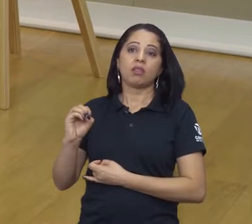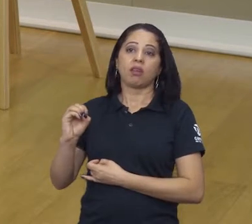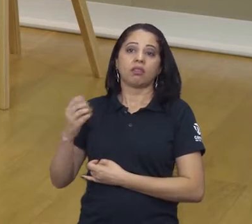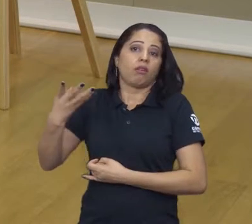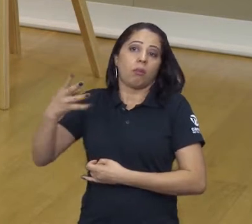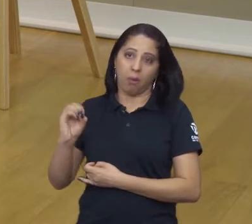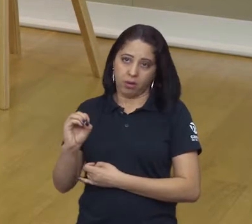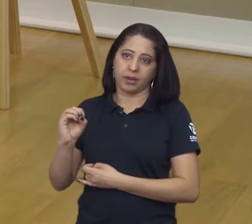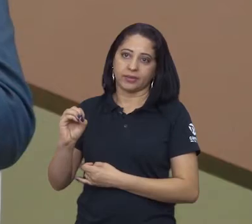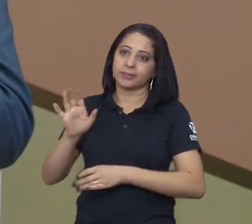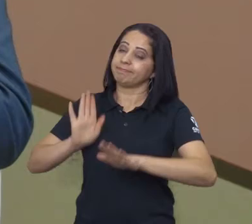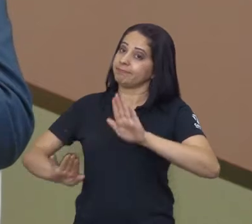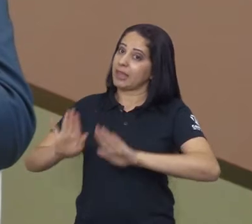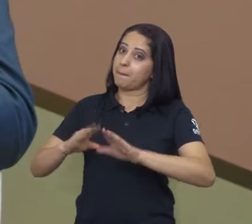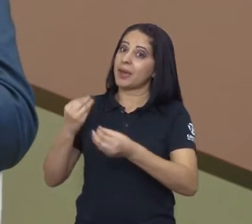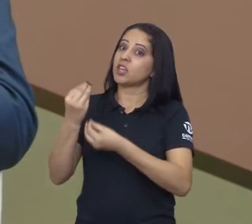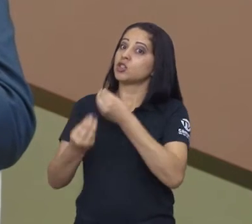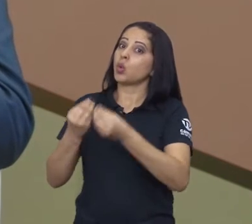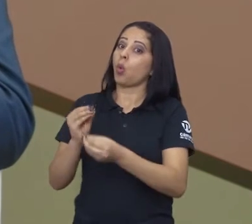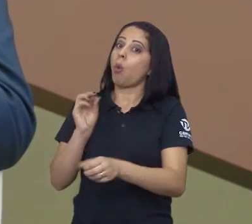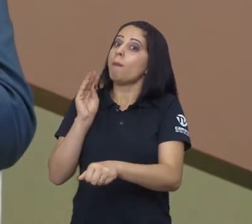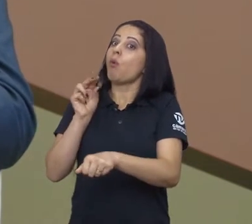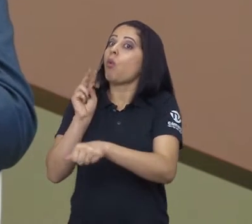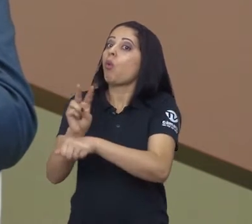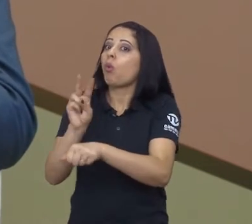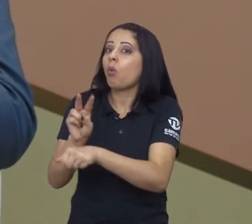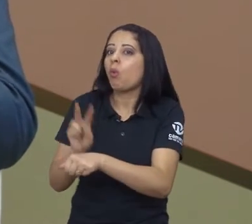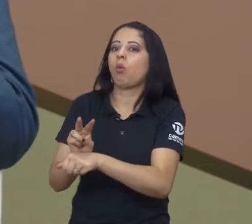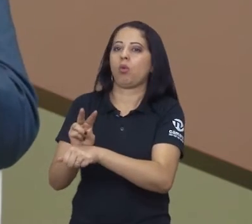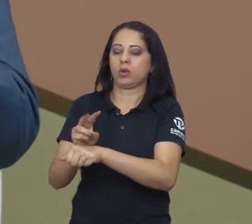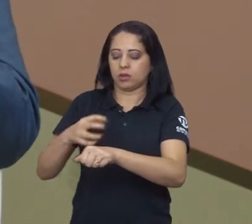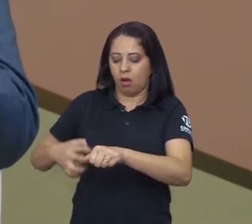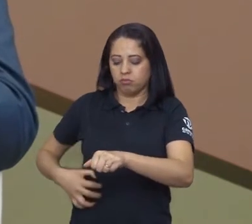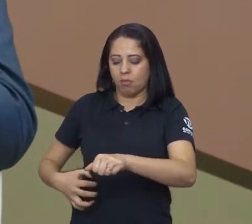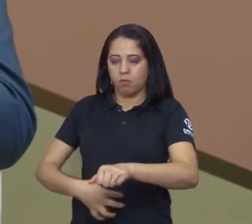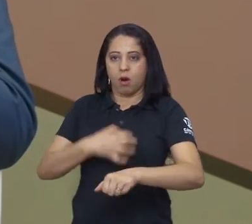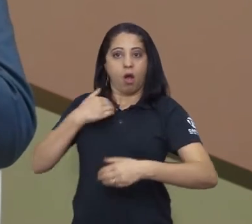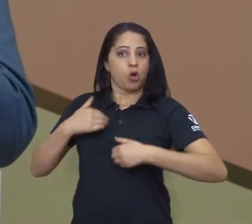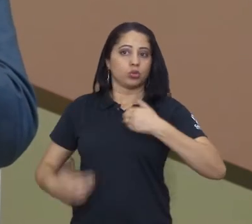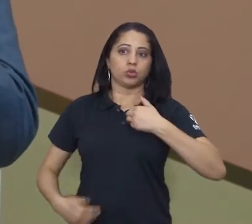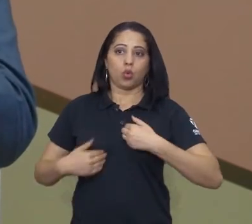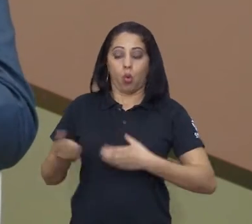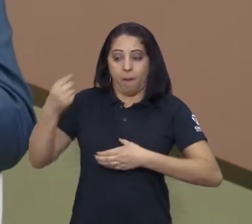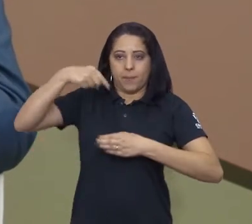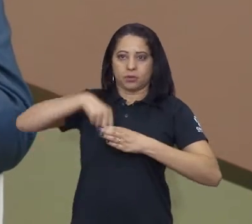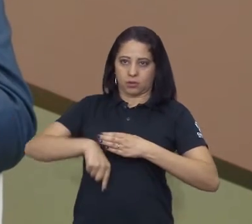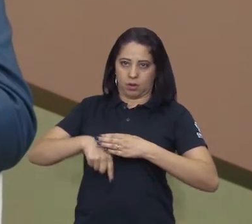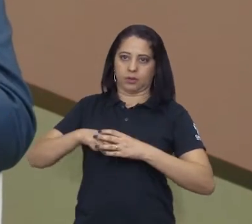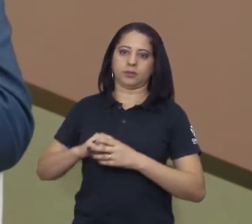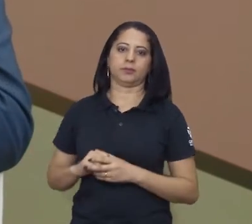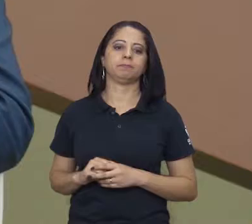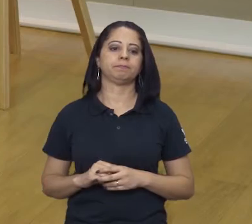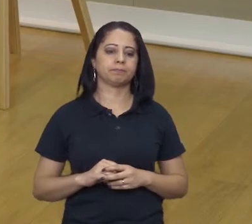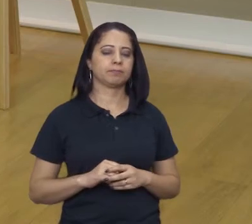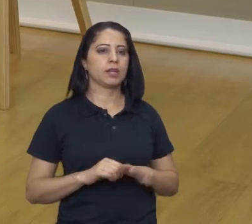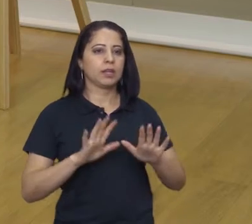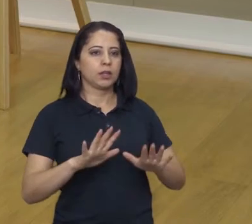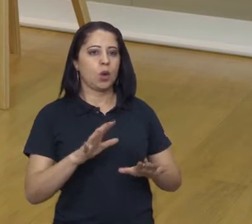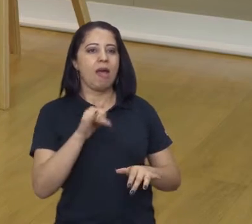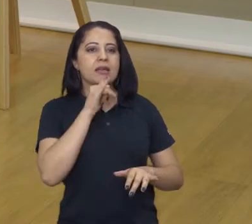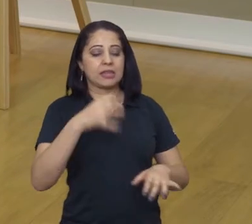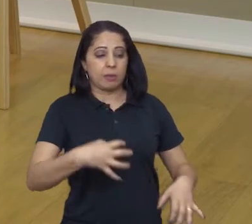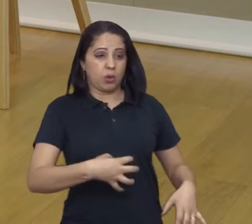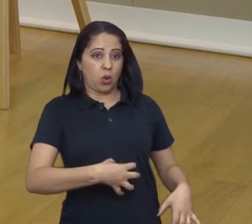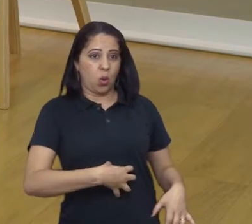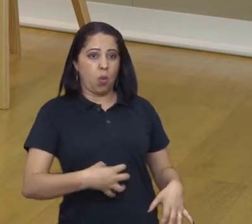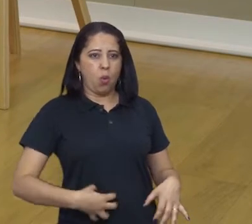40 de como você cuida desse corpo desse terreno biológico e um órgão pode